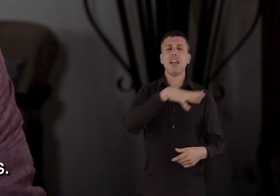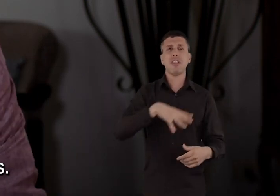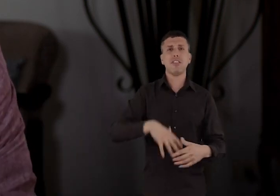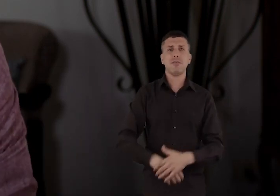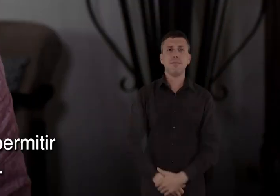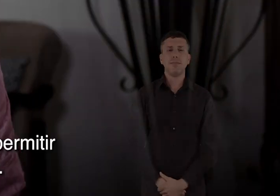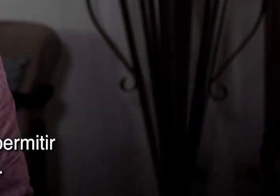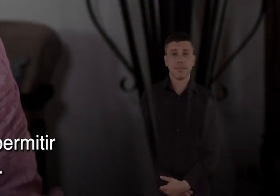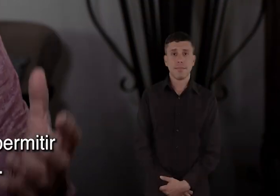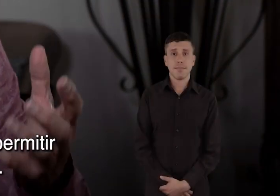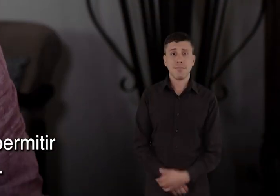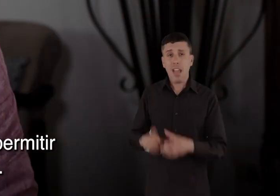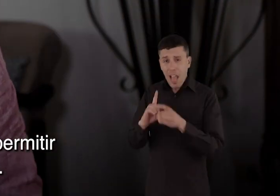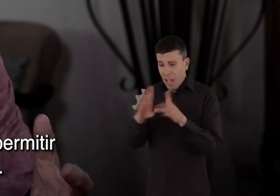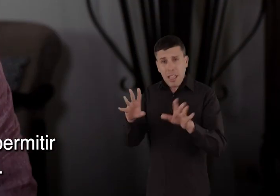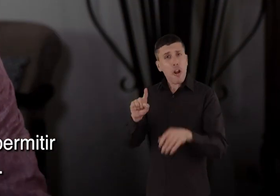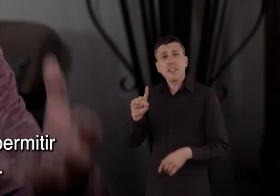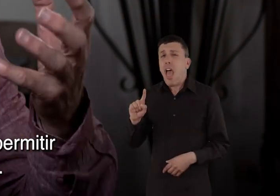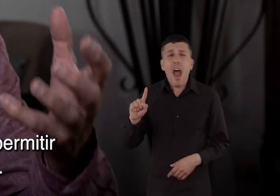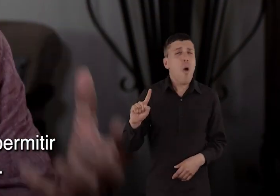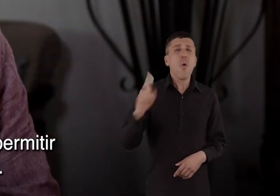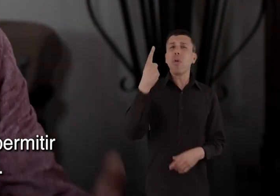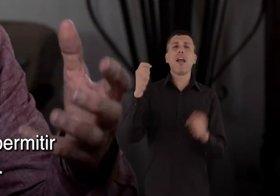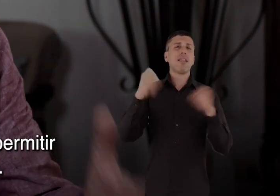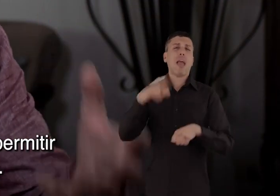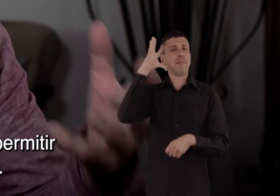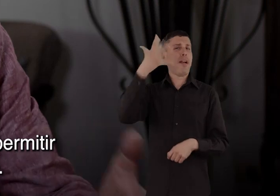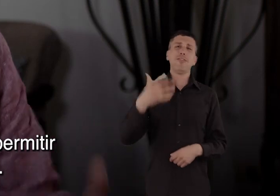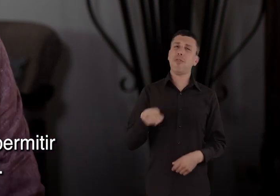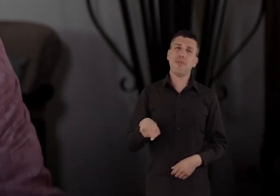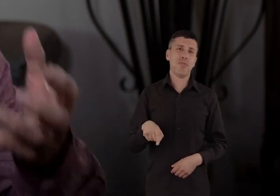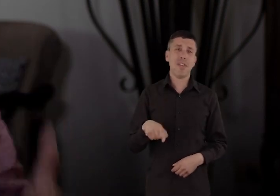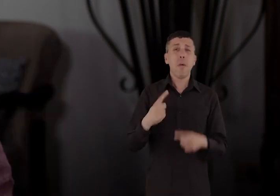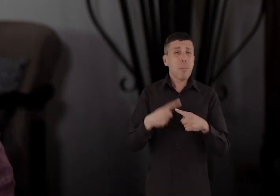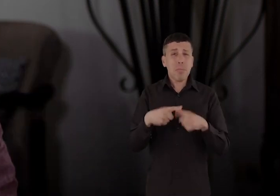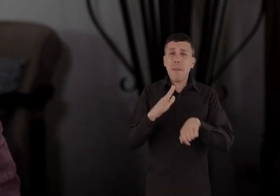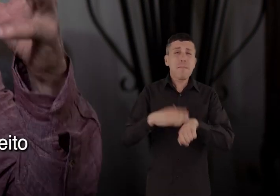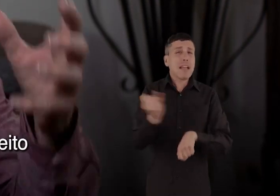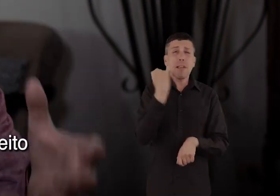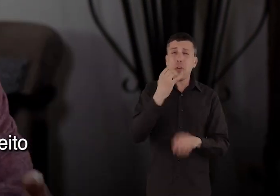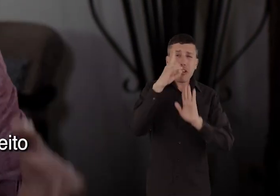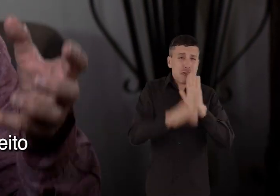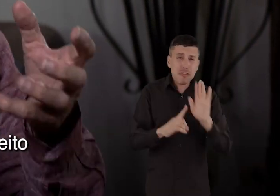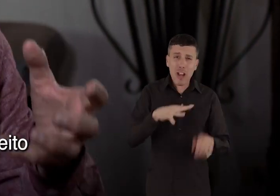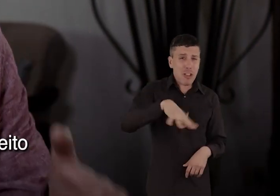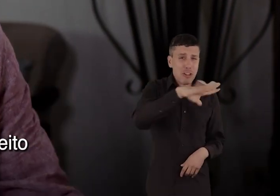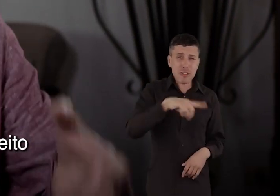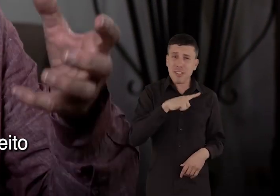os outros. Só a democracia pode permitir que isso seja feito. Por quê? O